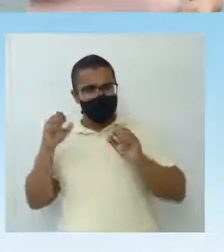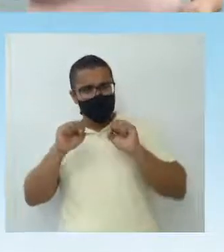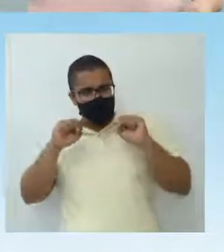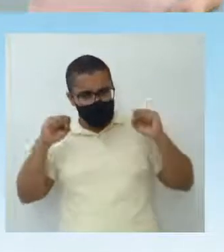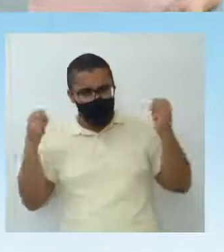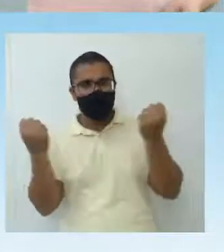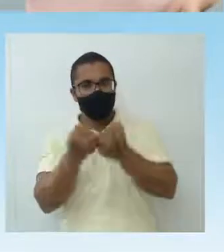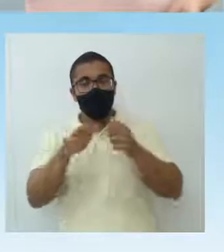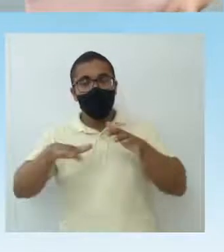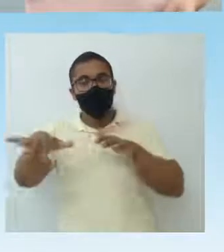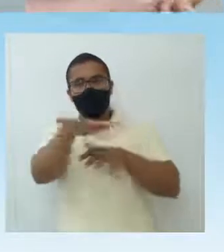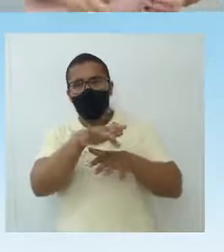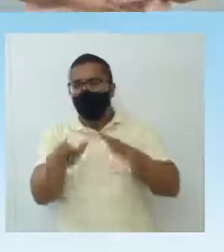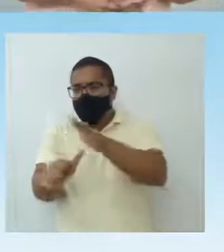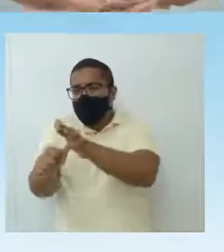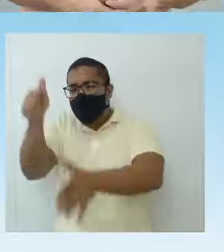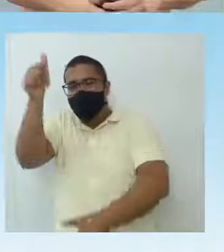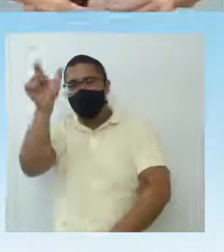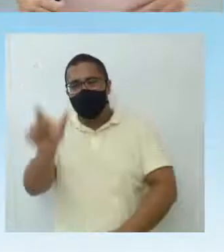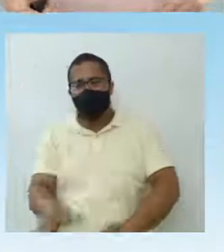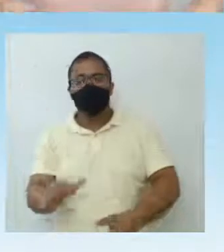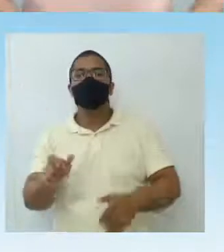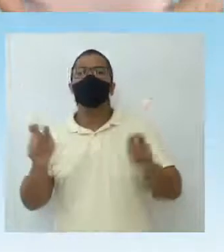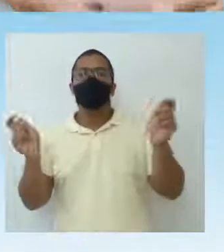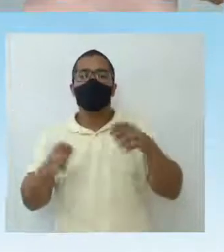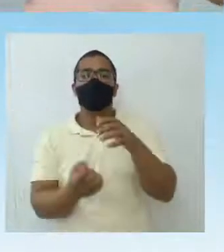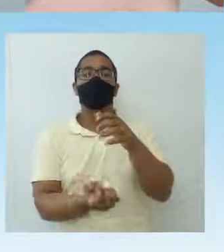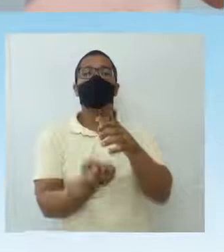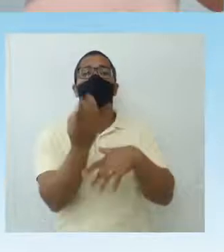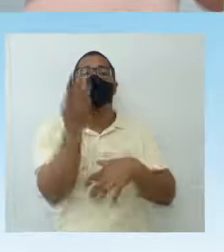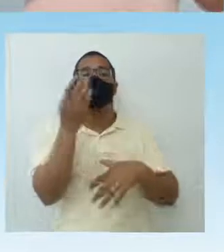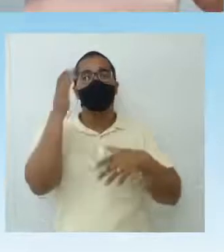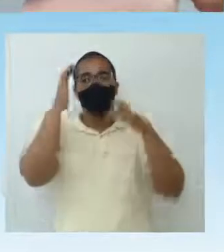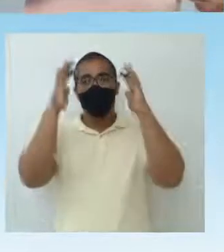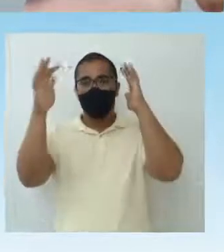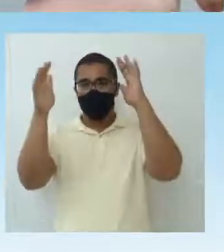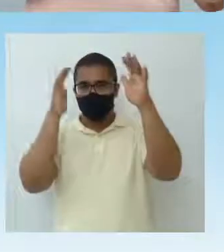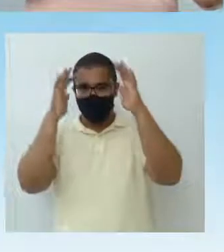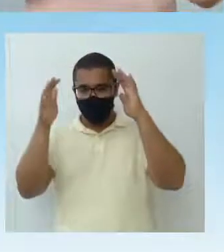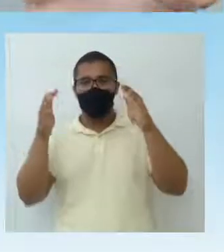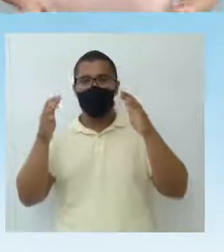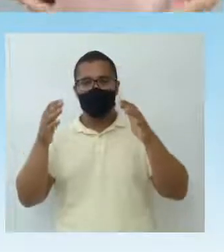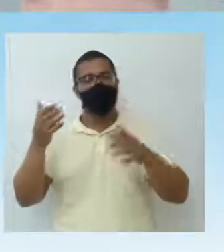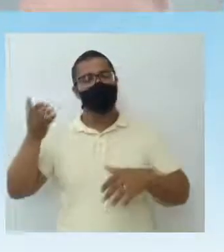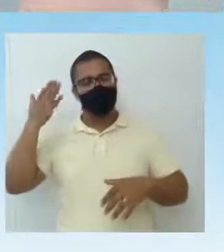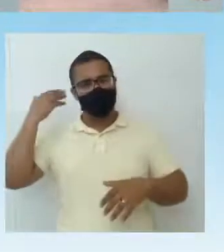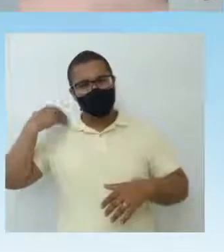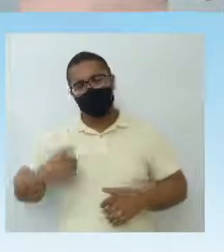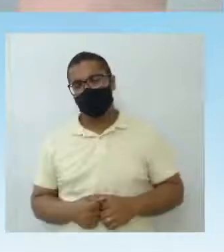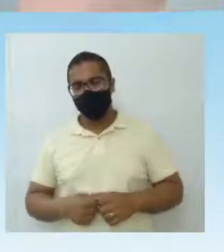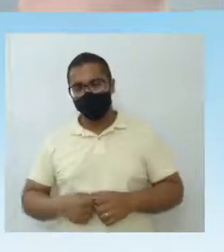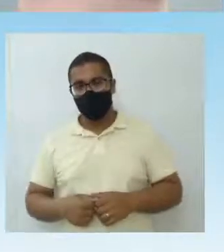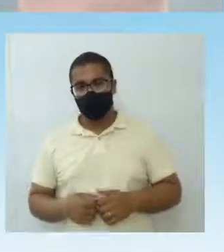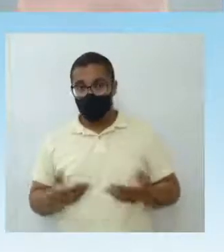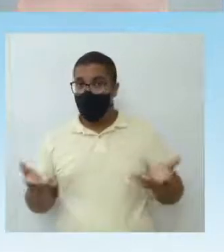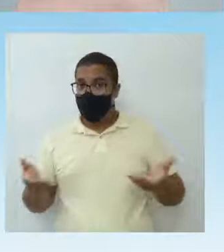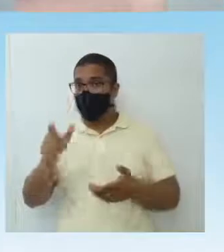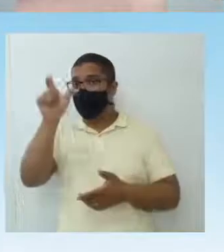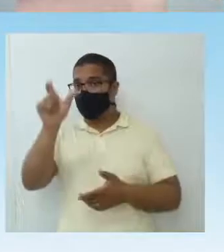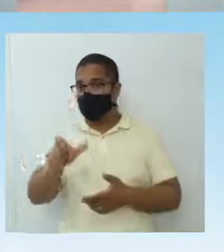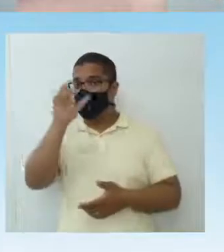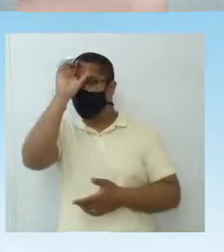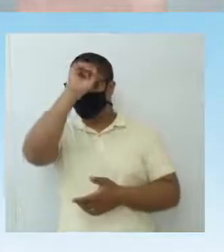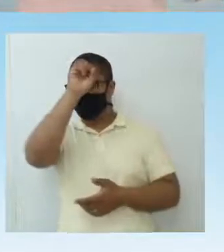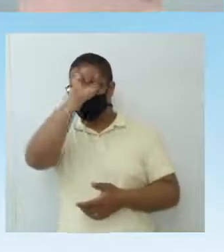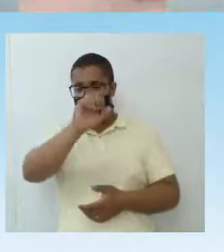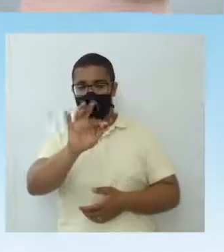das forças primeiras que levaram à formação da filosofia na Renascença. Então hoje nós vimos a figura de Francisco